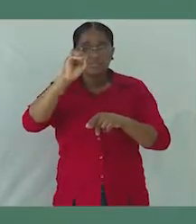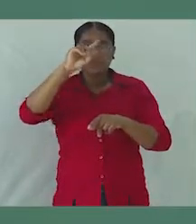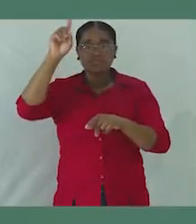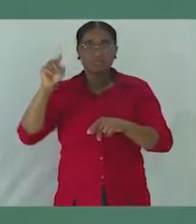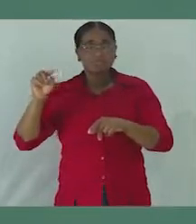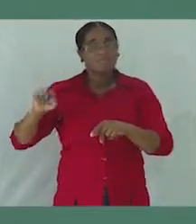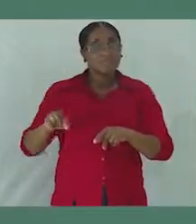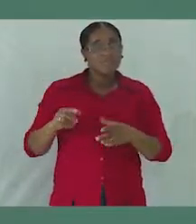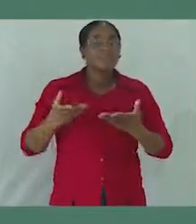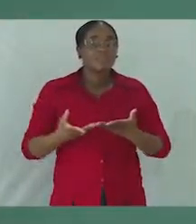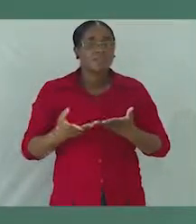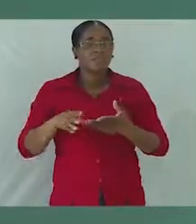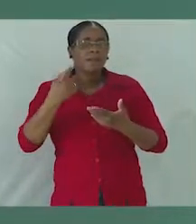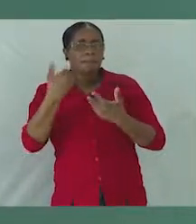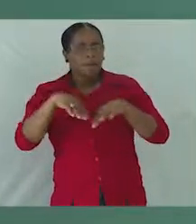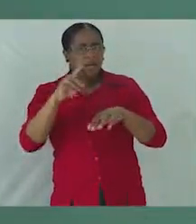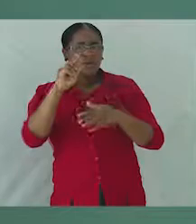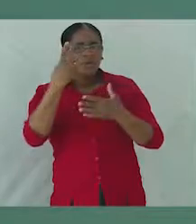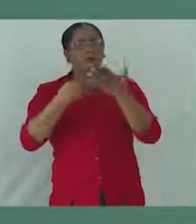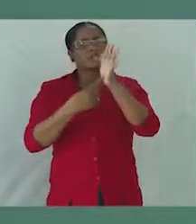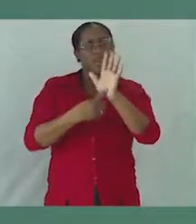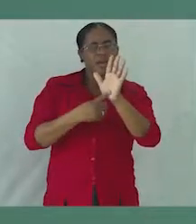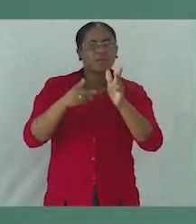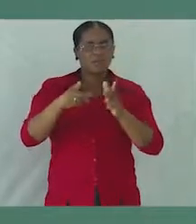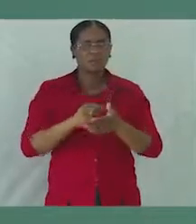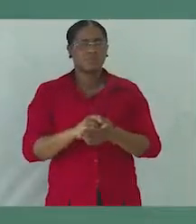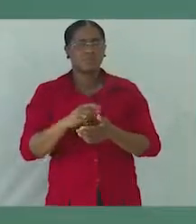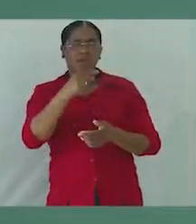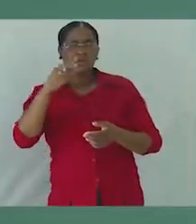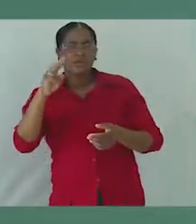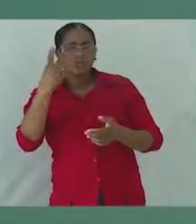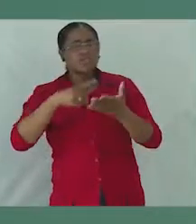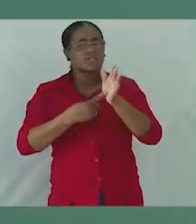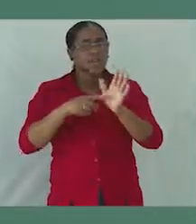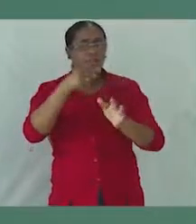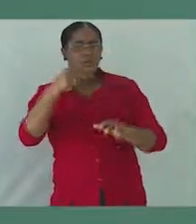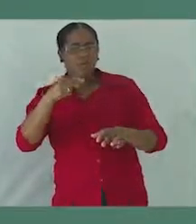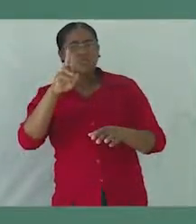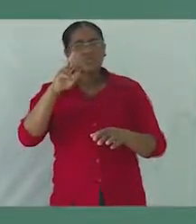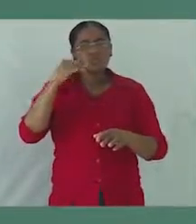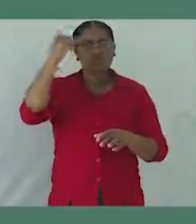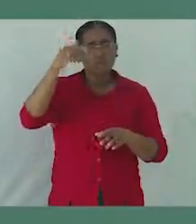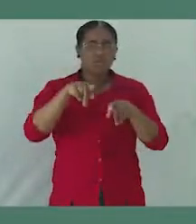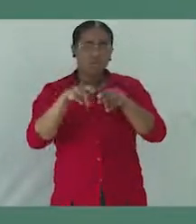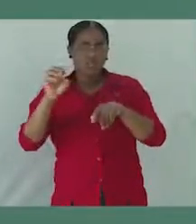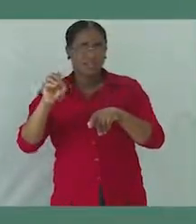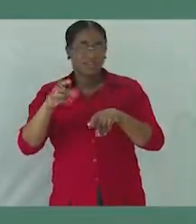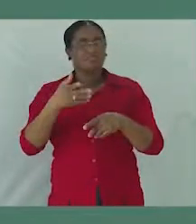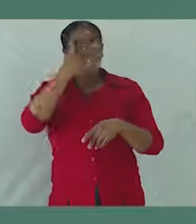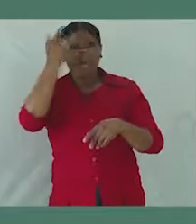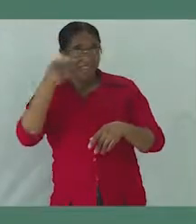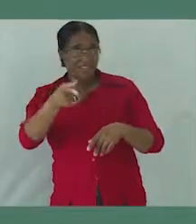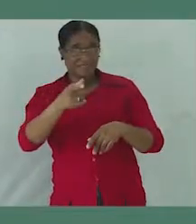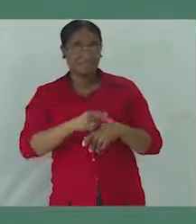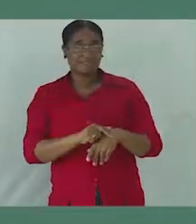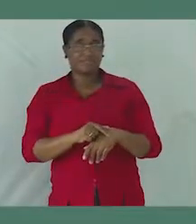para nós vermos. Temos o segundo exemplo, menos x² igual a 0. Ora, muito simples.